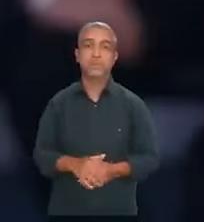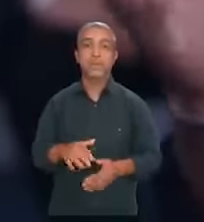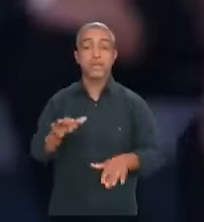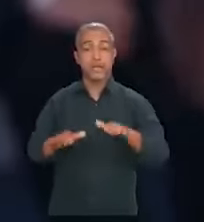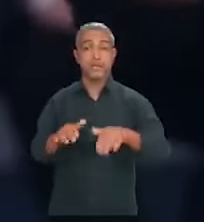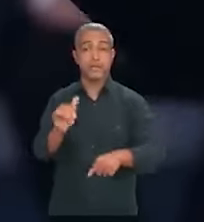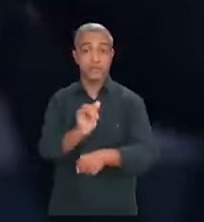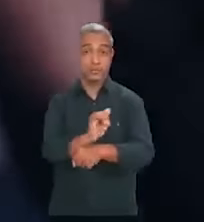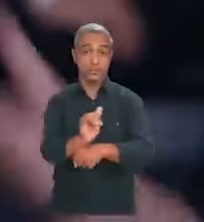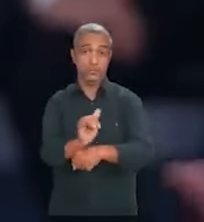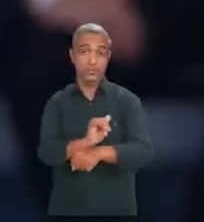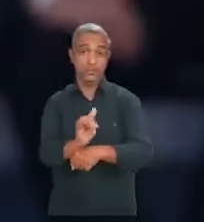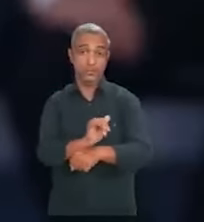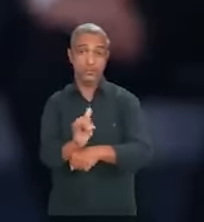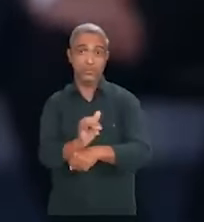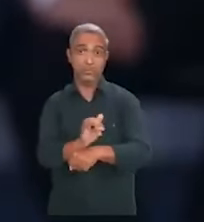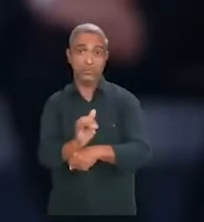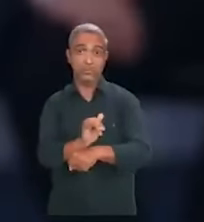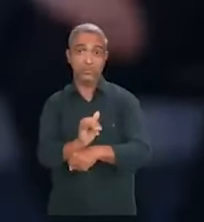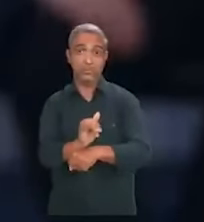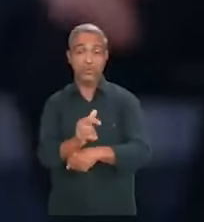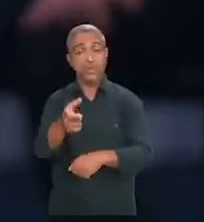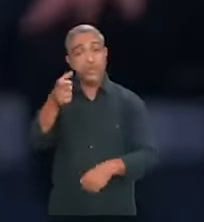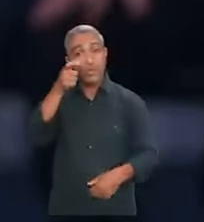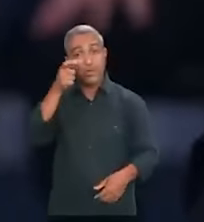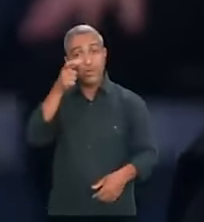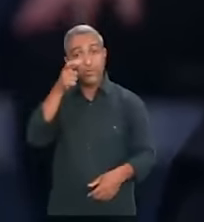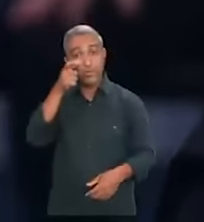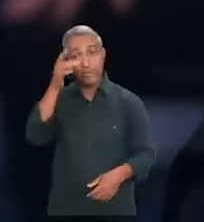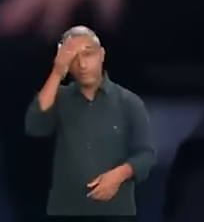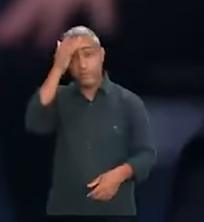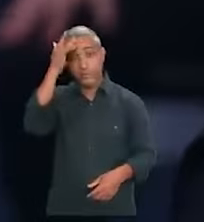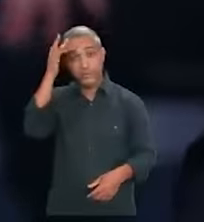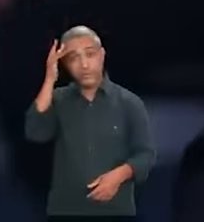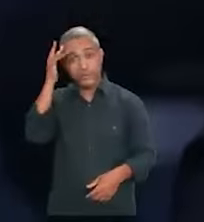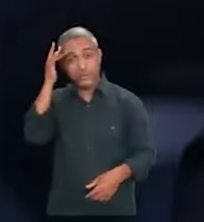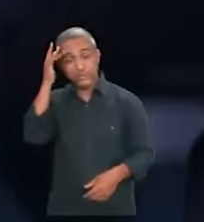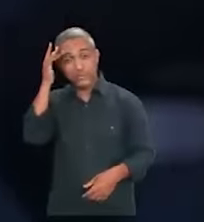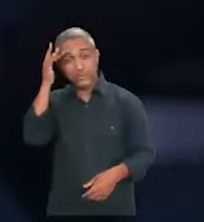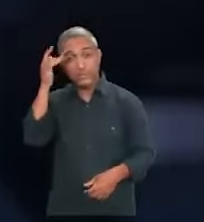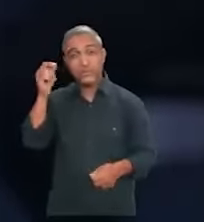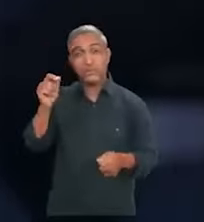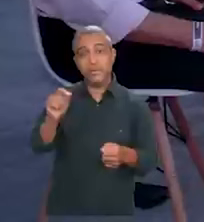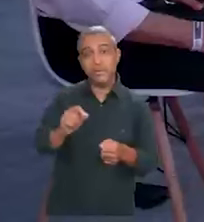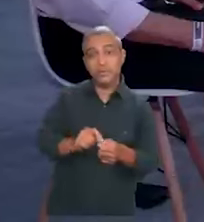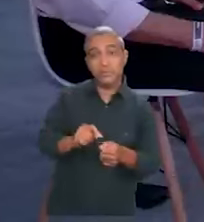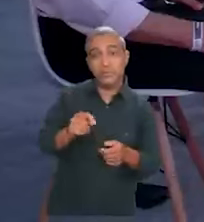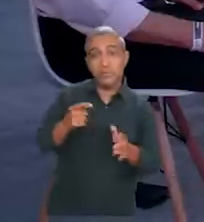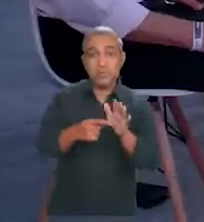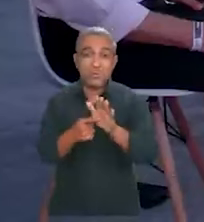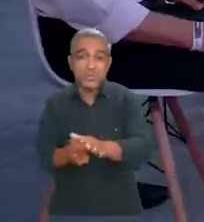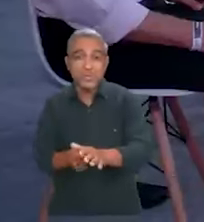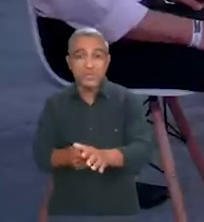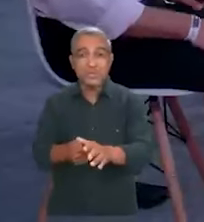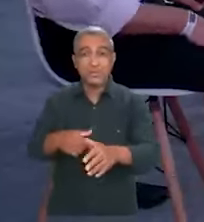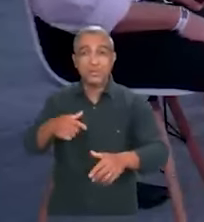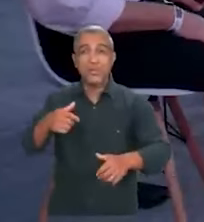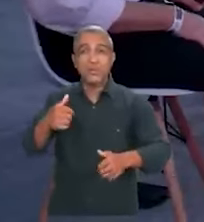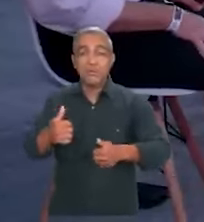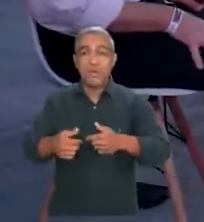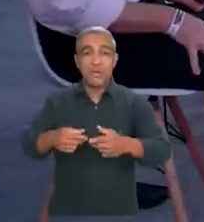comecei a ver gente fazendo propaganda no meu canal eu liguei pra pessoa que cuidava do meu canal falei escuta estão fazendo